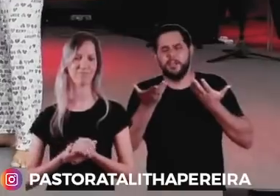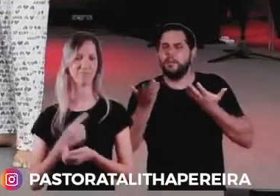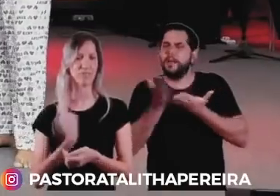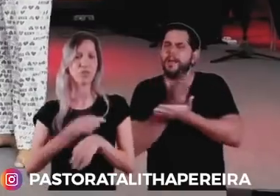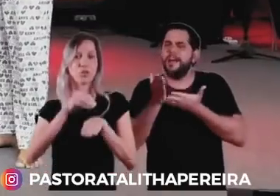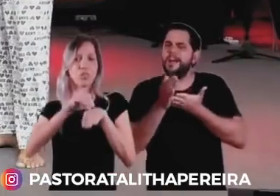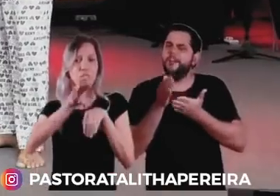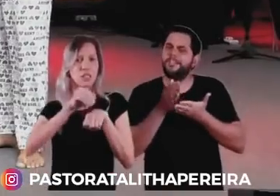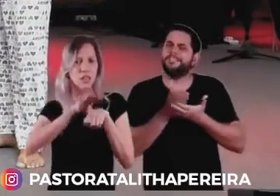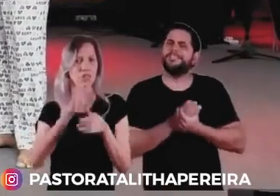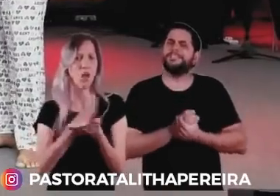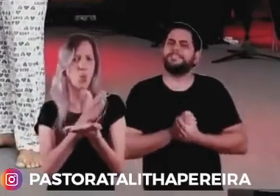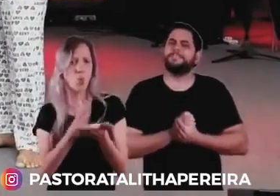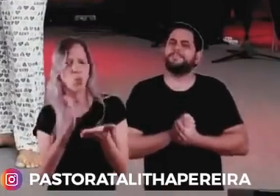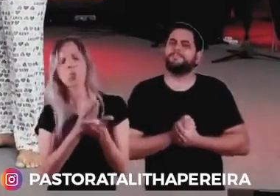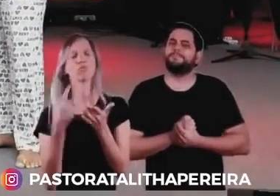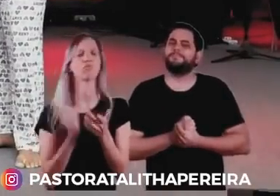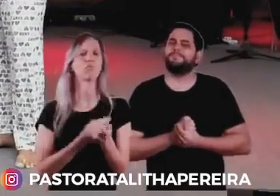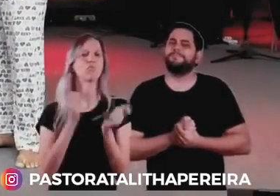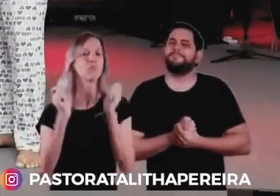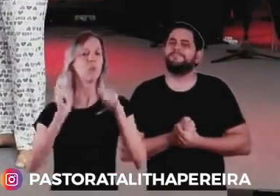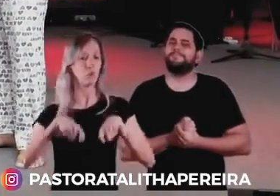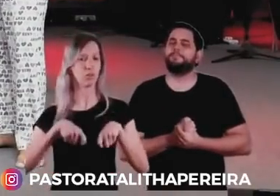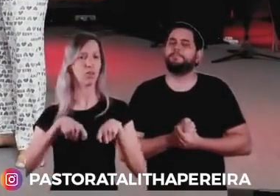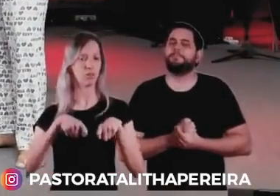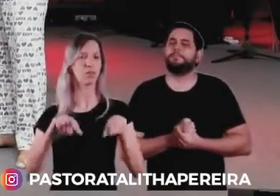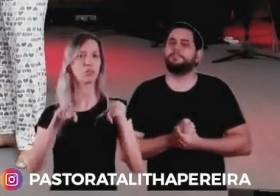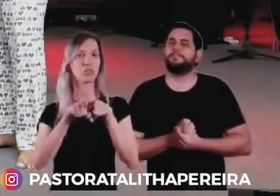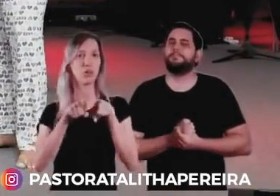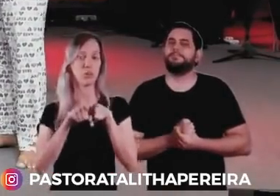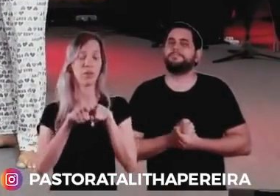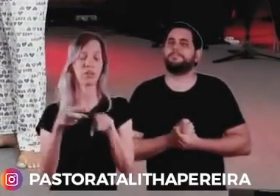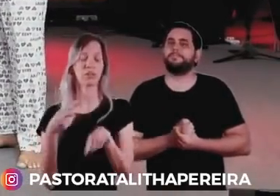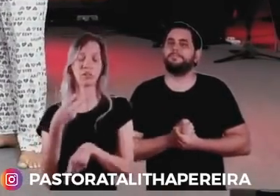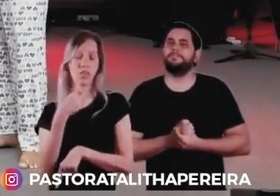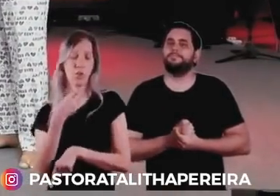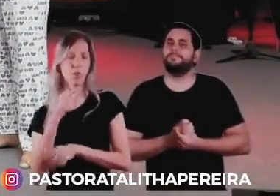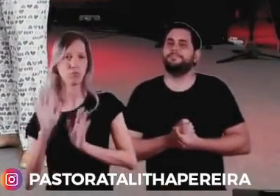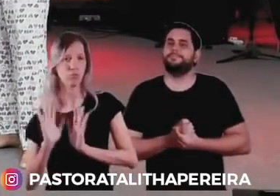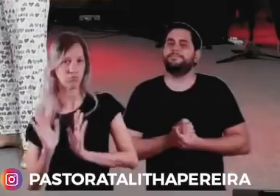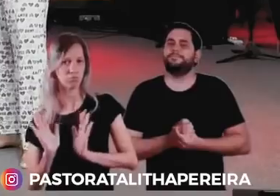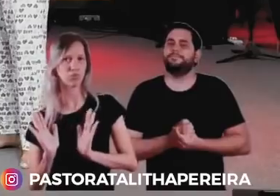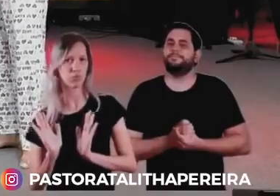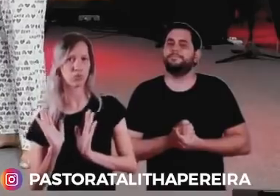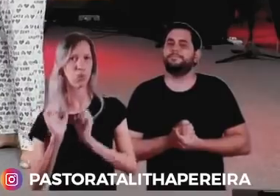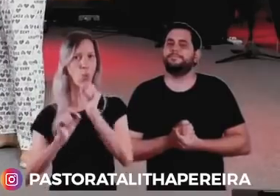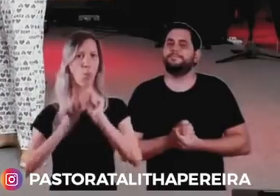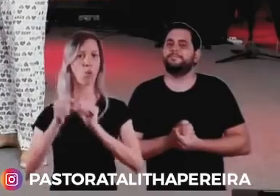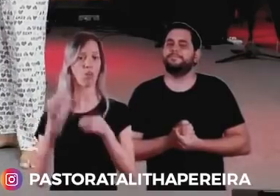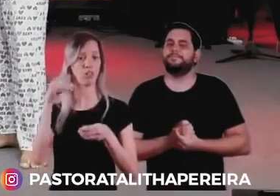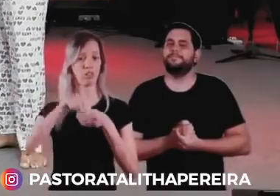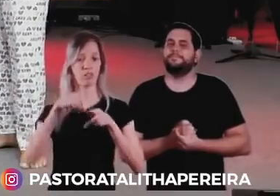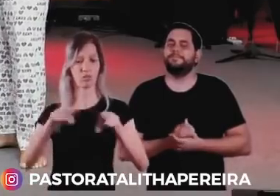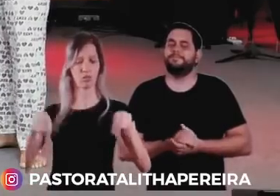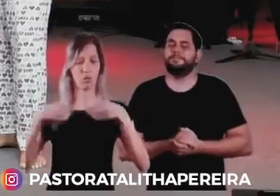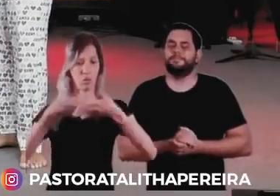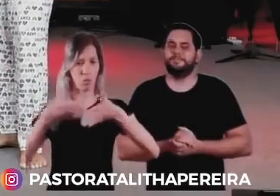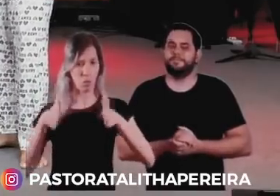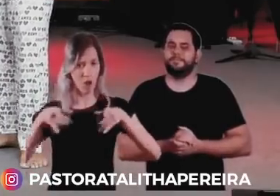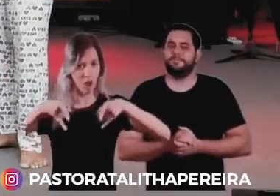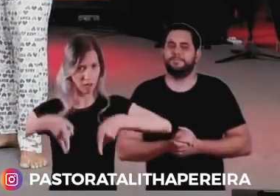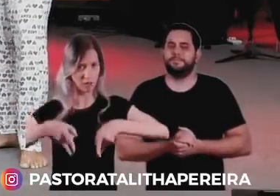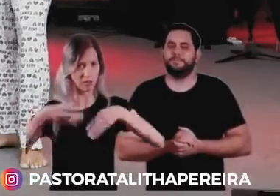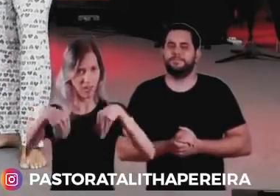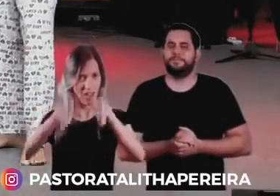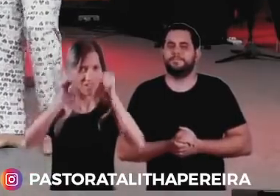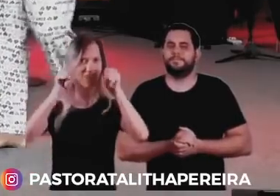algumas dicas daquilo que podemos e daquilo que não devemos levar para dentro do quarto, para debaixo